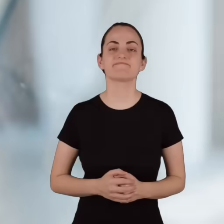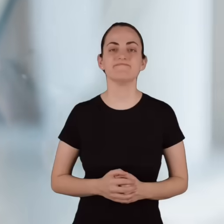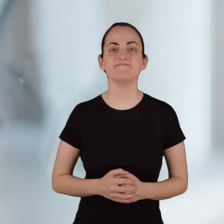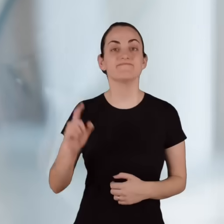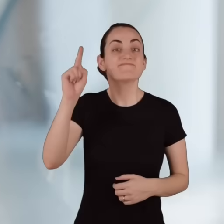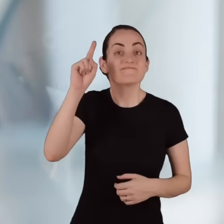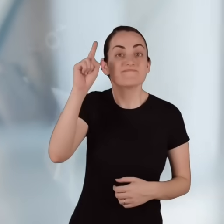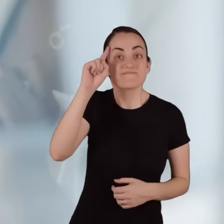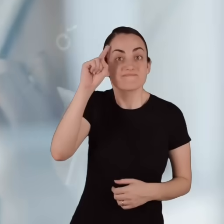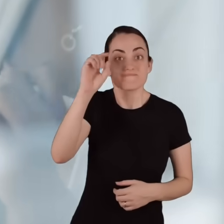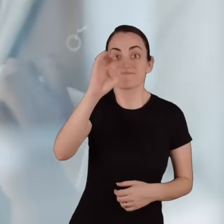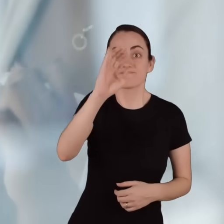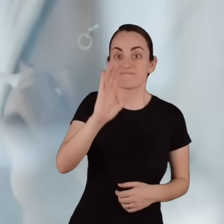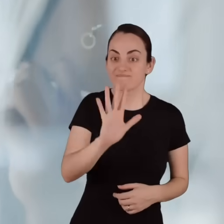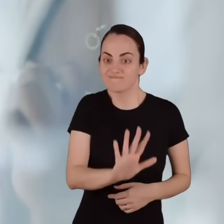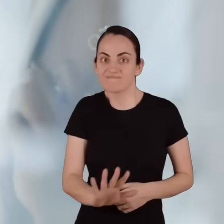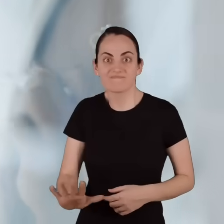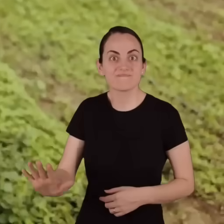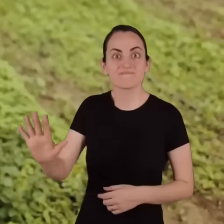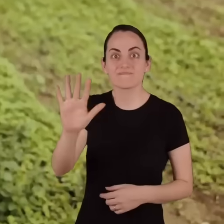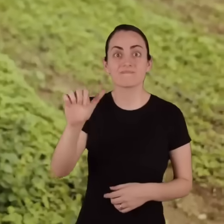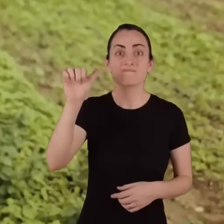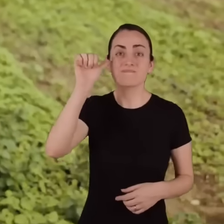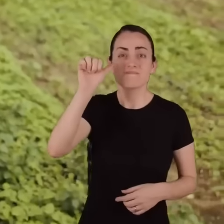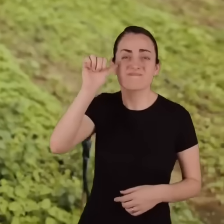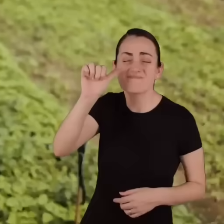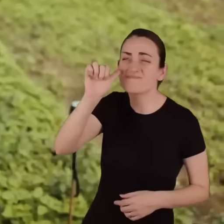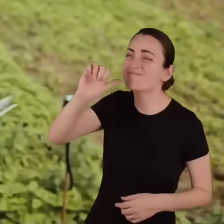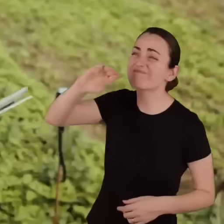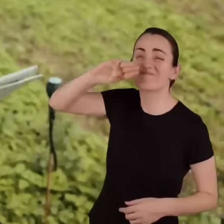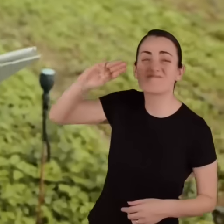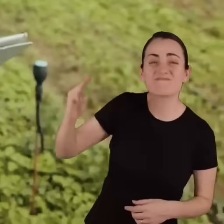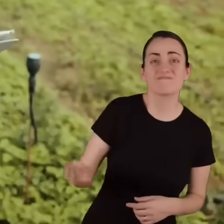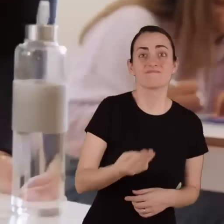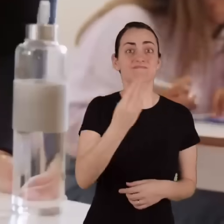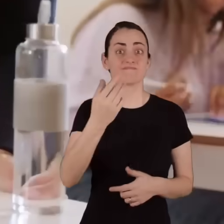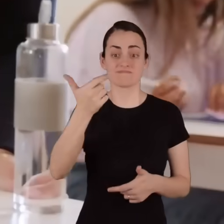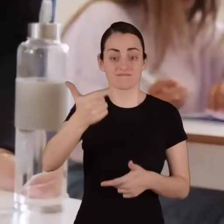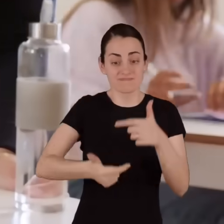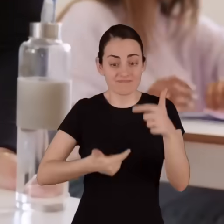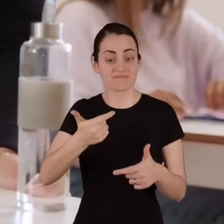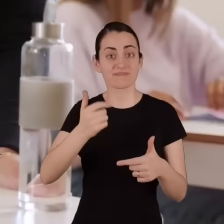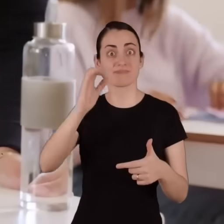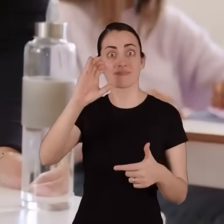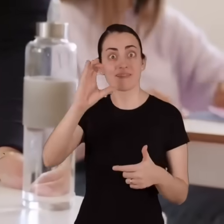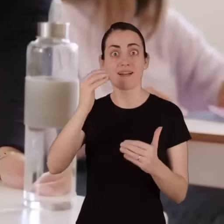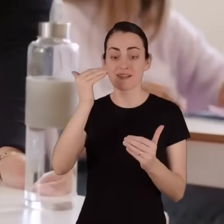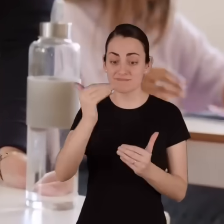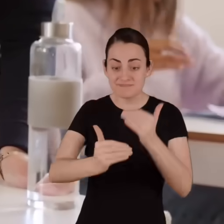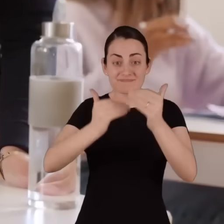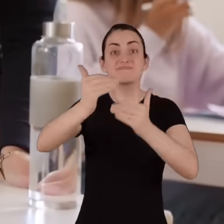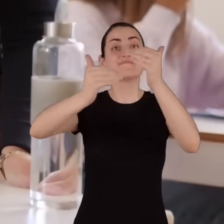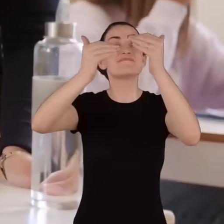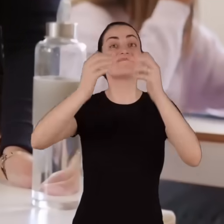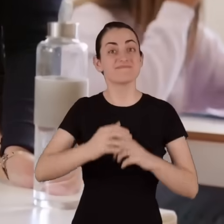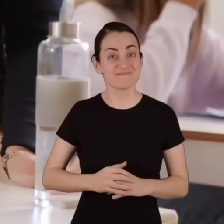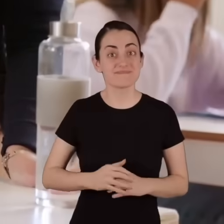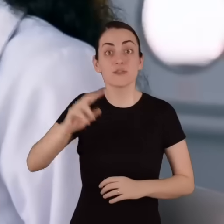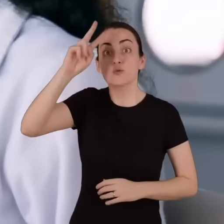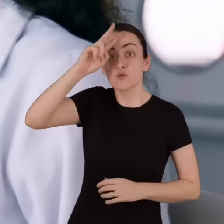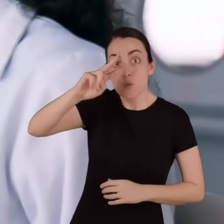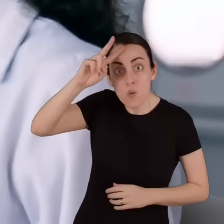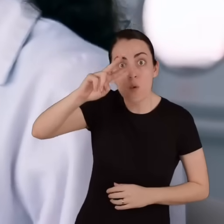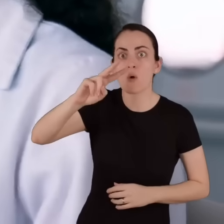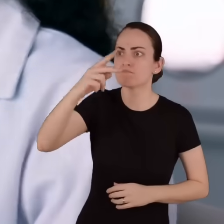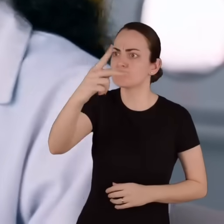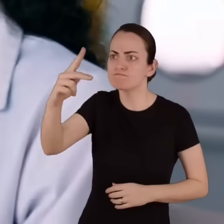Todos os dias, milhares de mulheres contribuem para a ciência no Brasil. Para dar visibilidade a essas histórias e